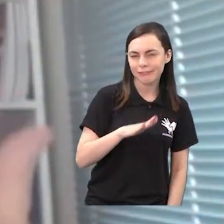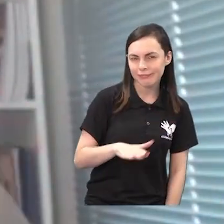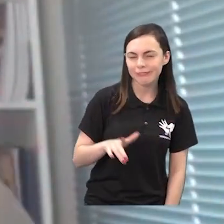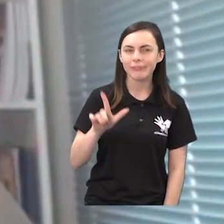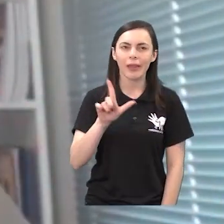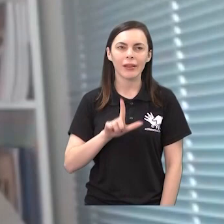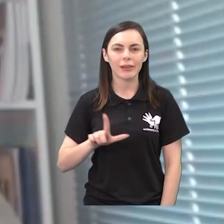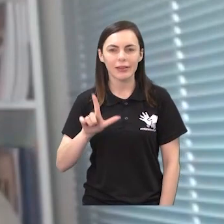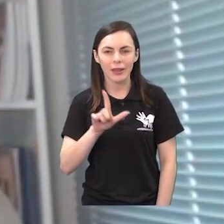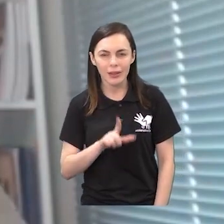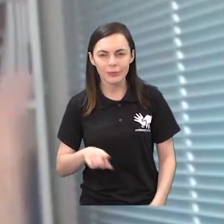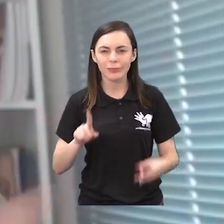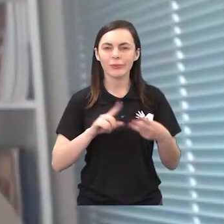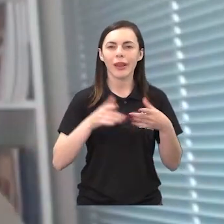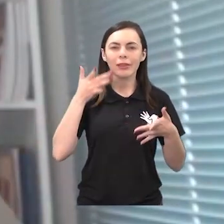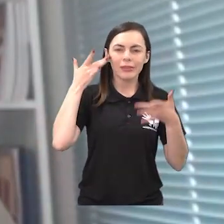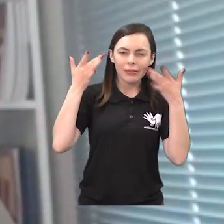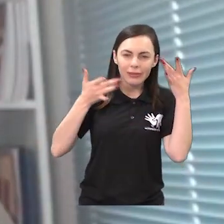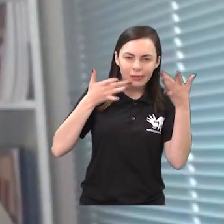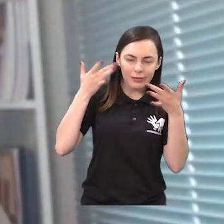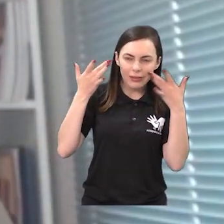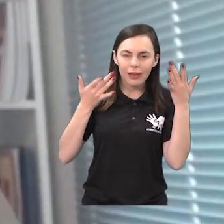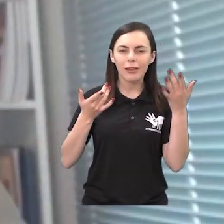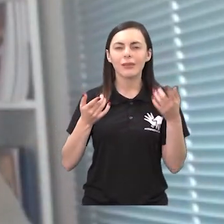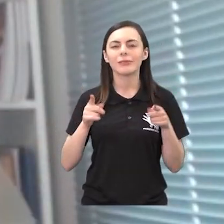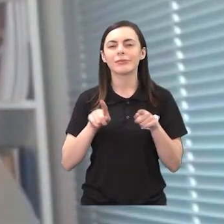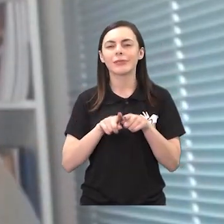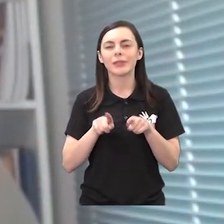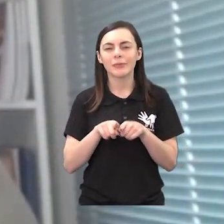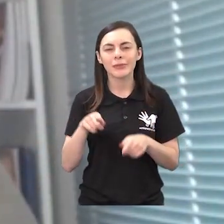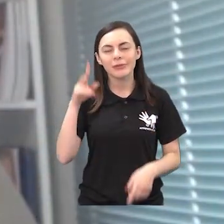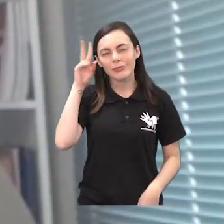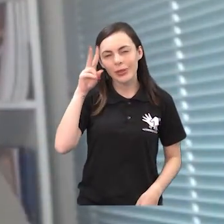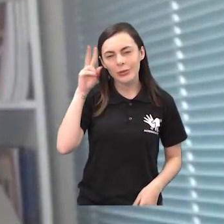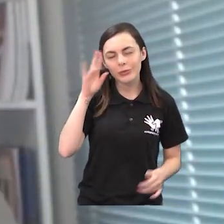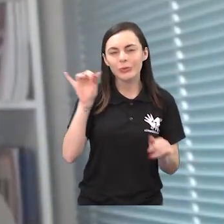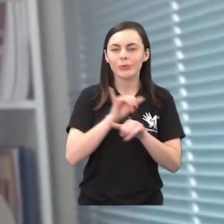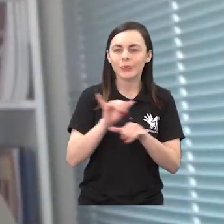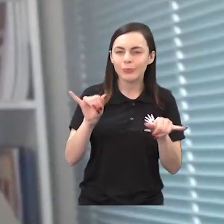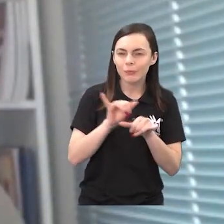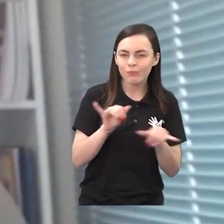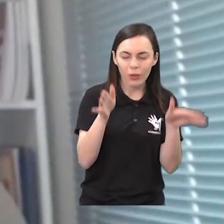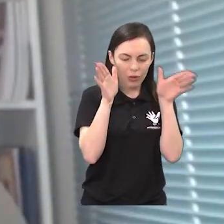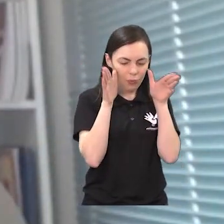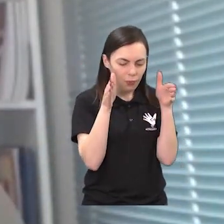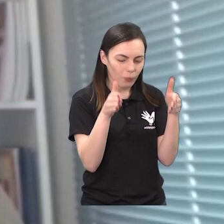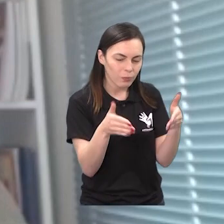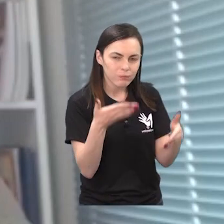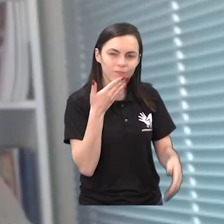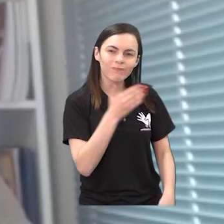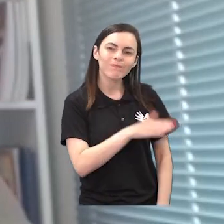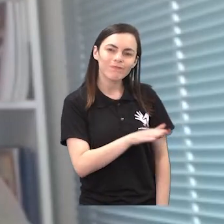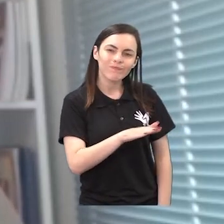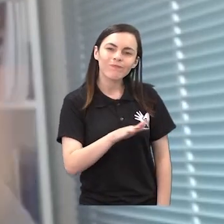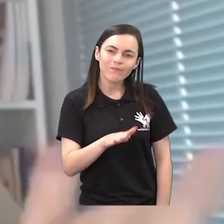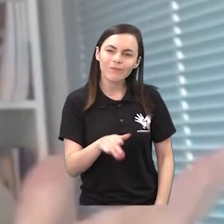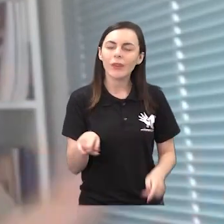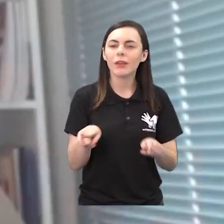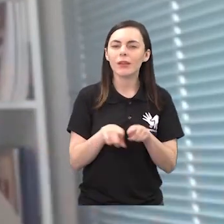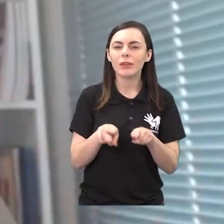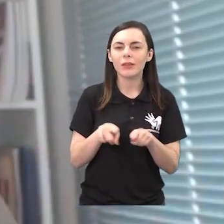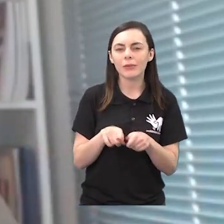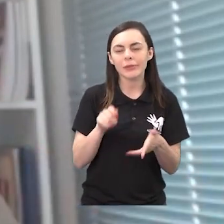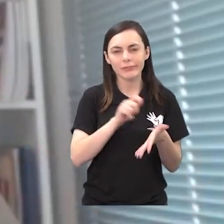à literatura infantil, ao teatro infantil, à contação de histórias para crianças, e